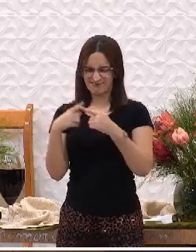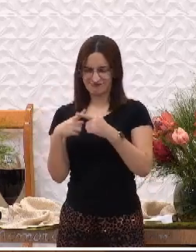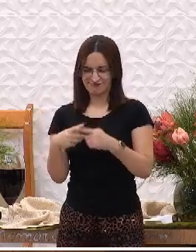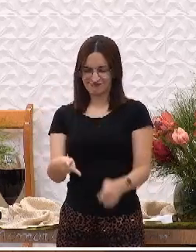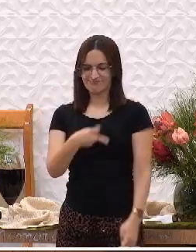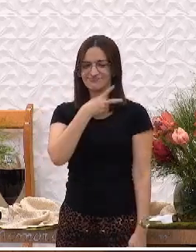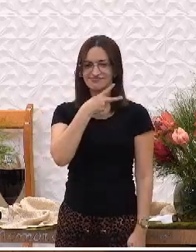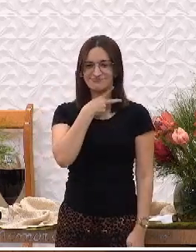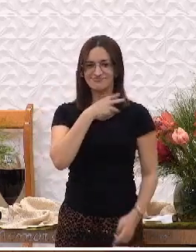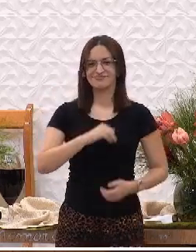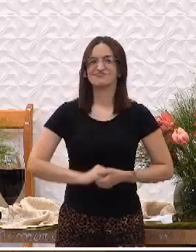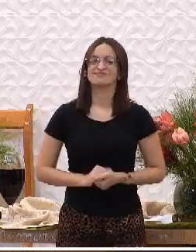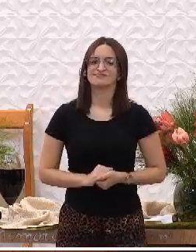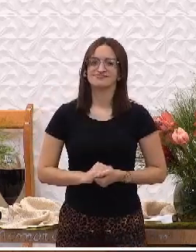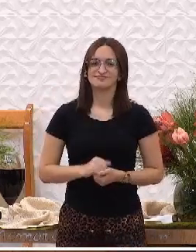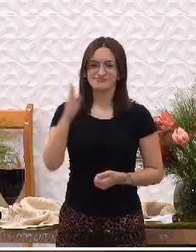Amém. Alguém mais?